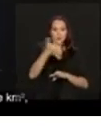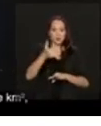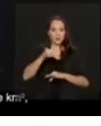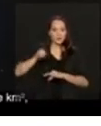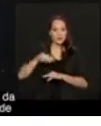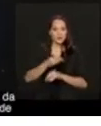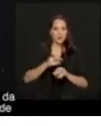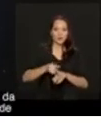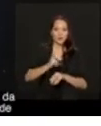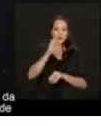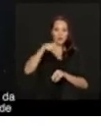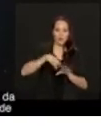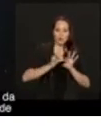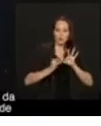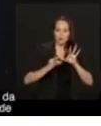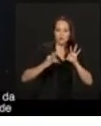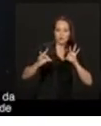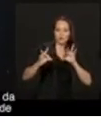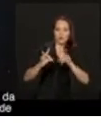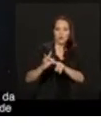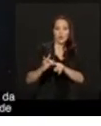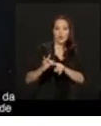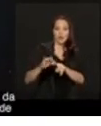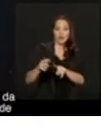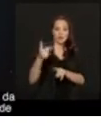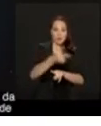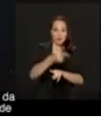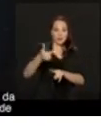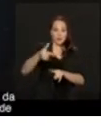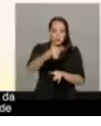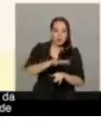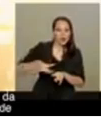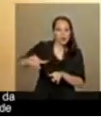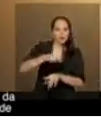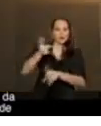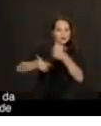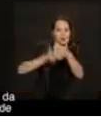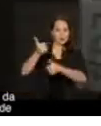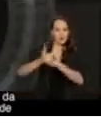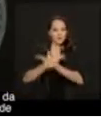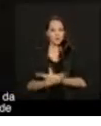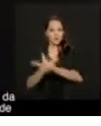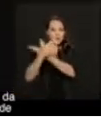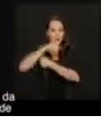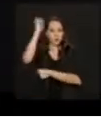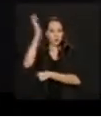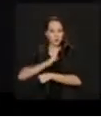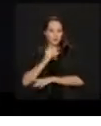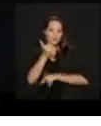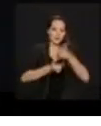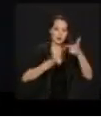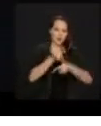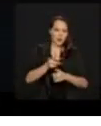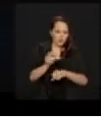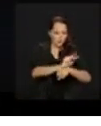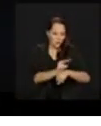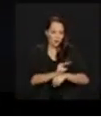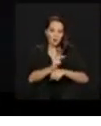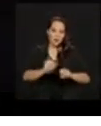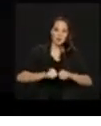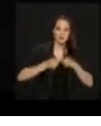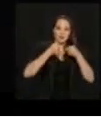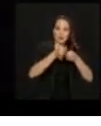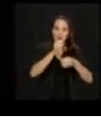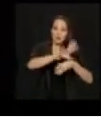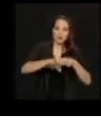quilômetros quadrados. A Dimensão 22, a área de atuação da Força Aérea Brasileira nas ações de controlar, defender e